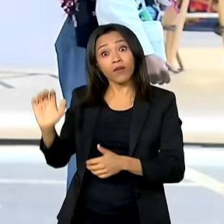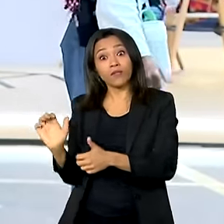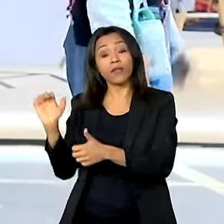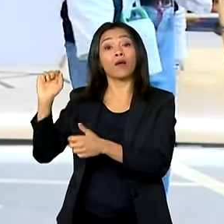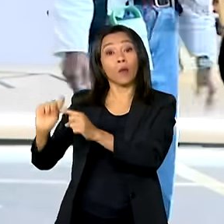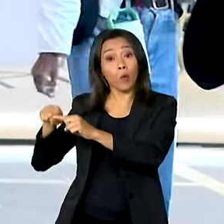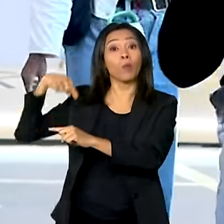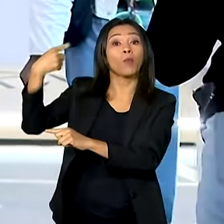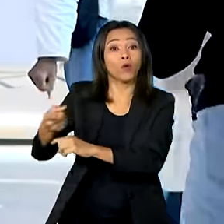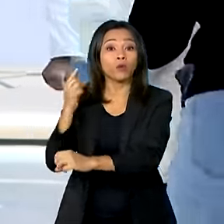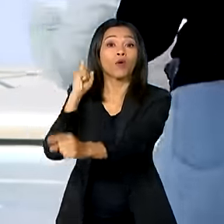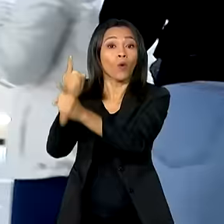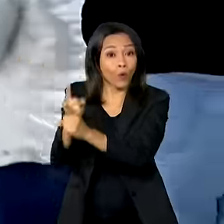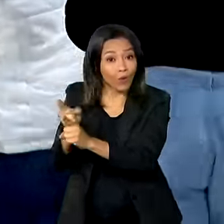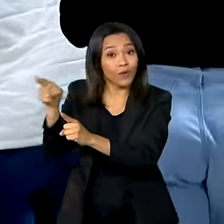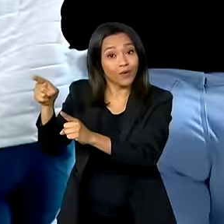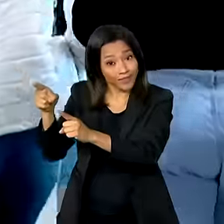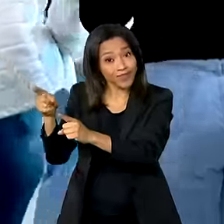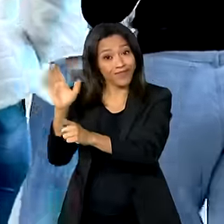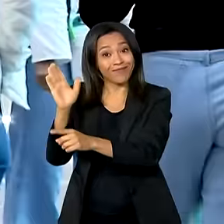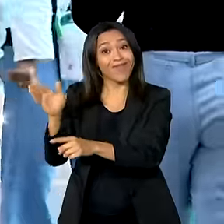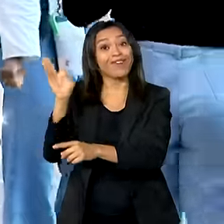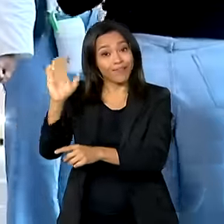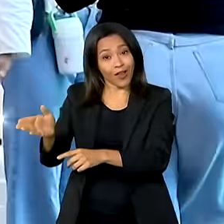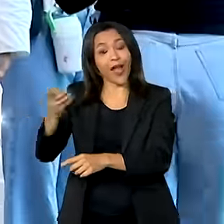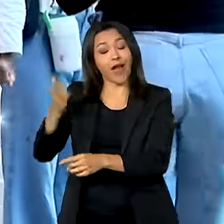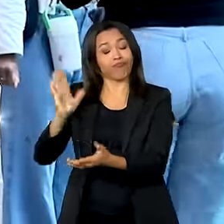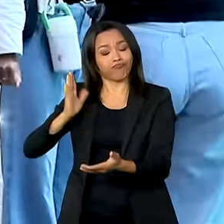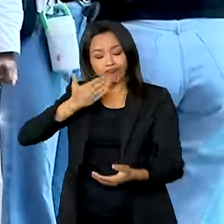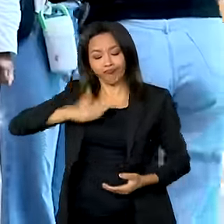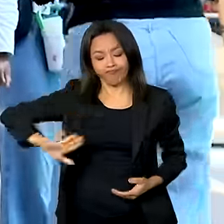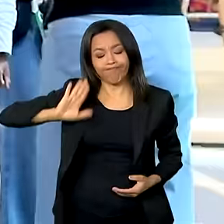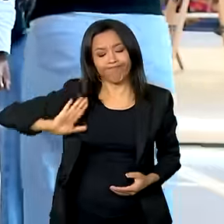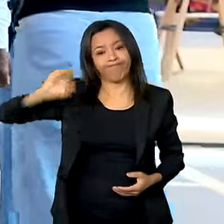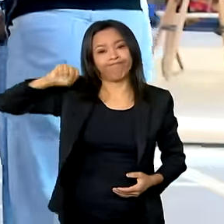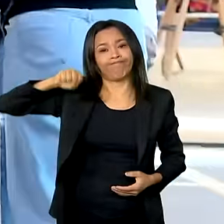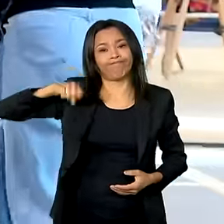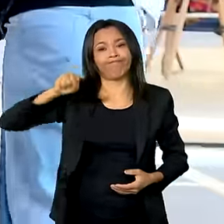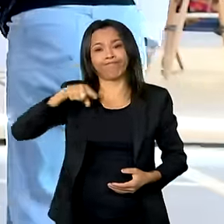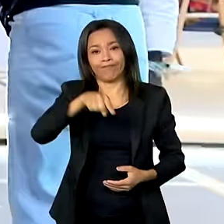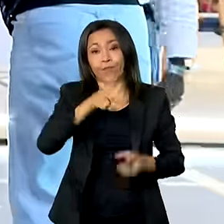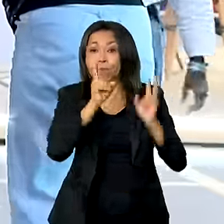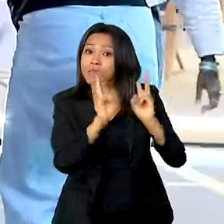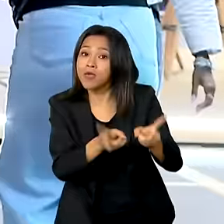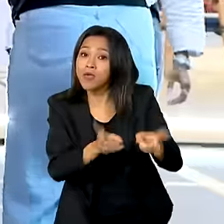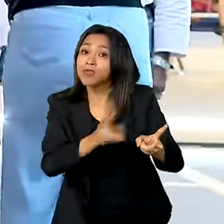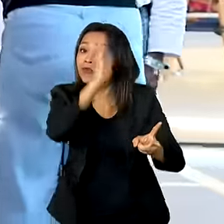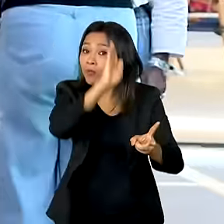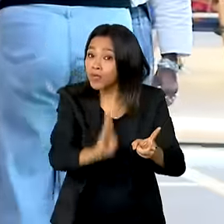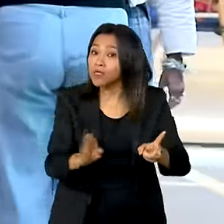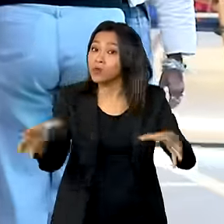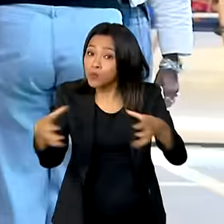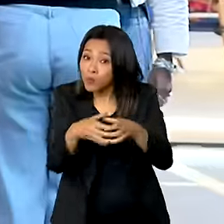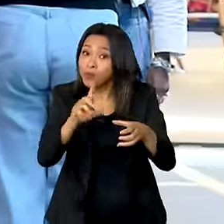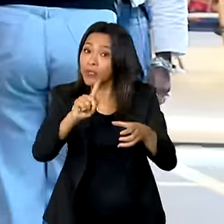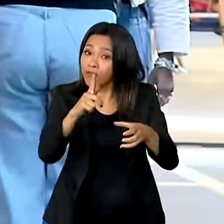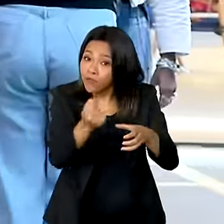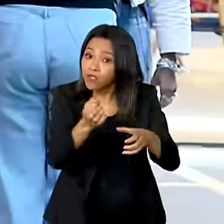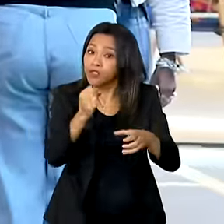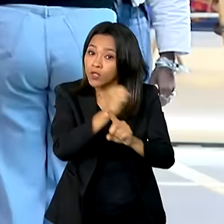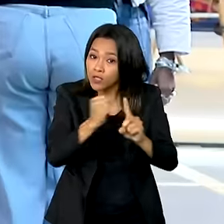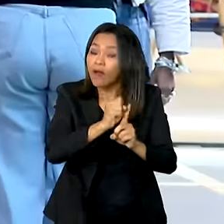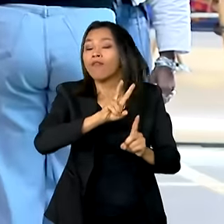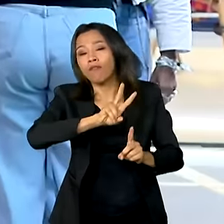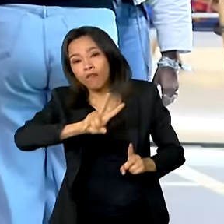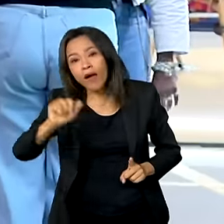anfitriã do G20 e já se comprometeu em também realizar o G20 Social. Os dois presidentes vão então